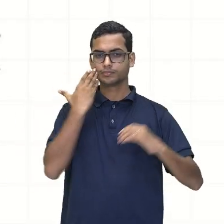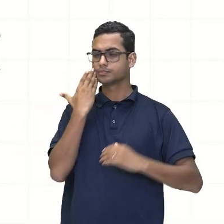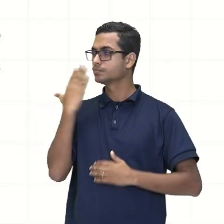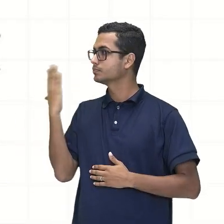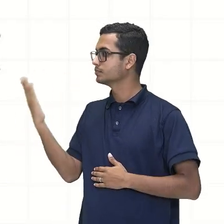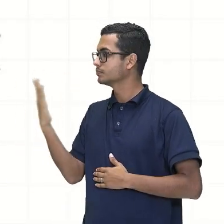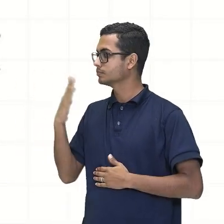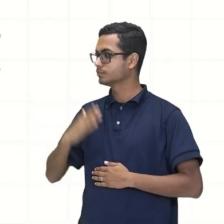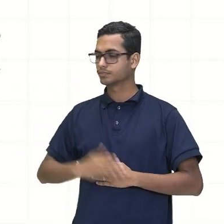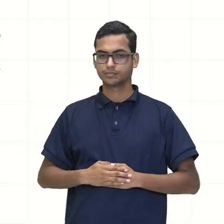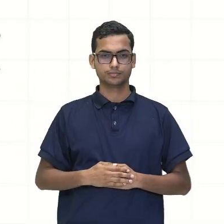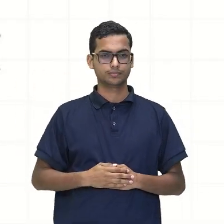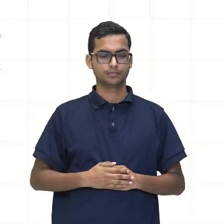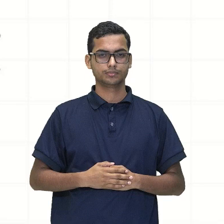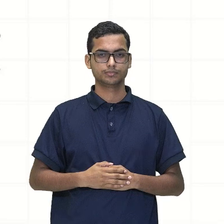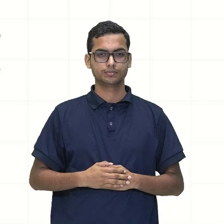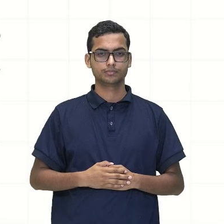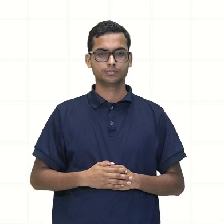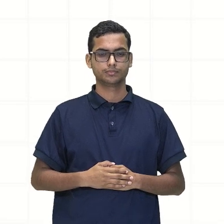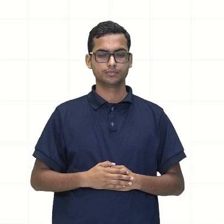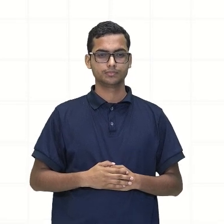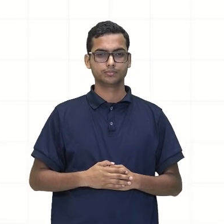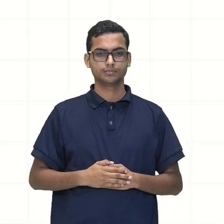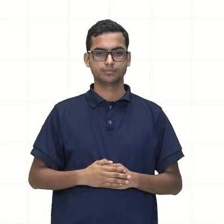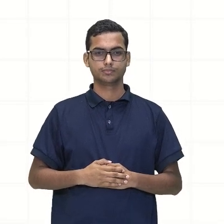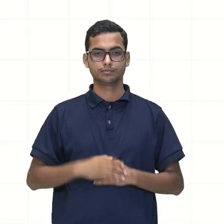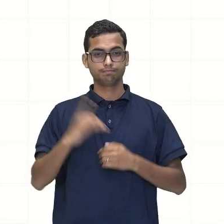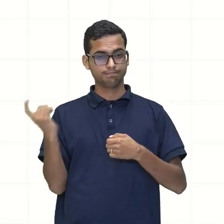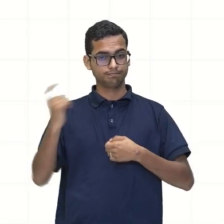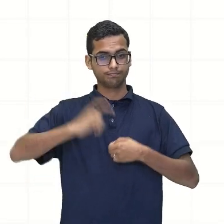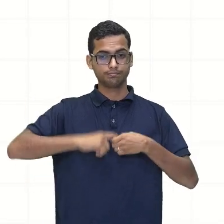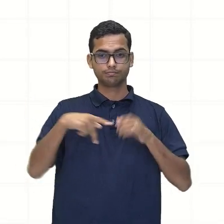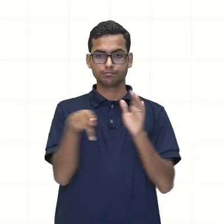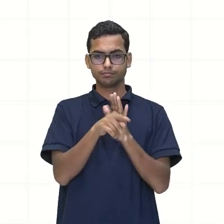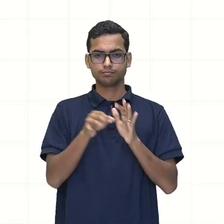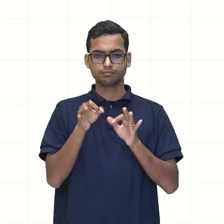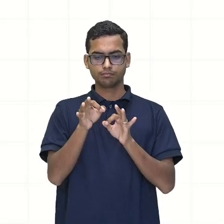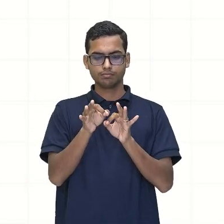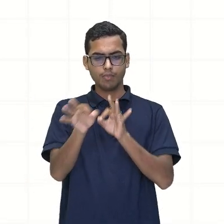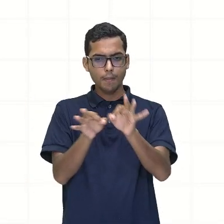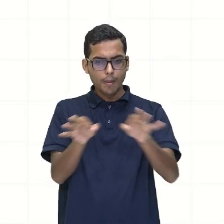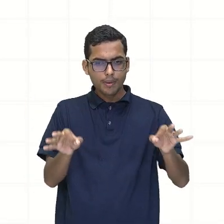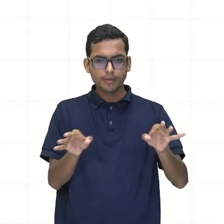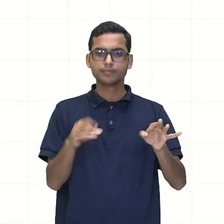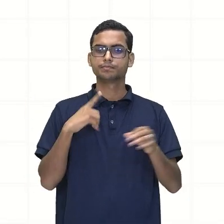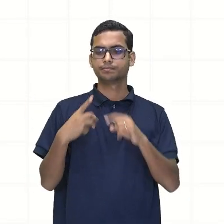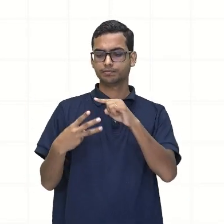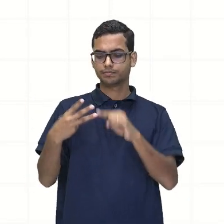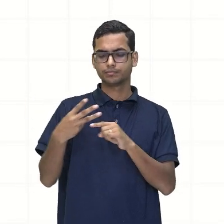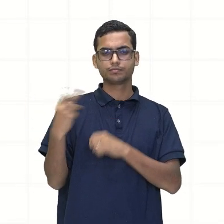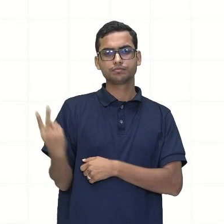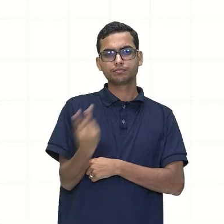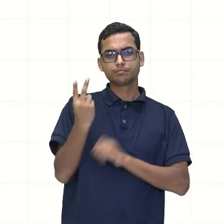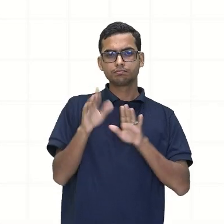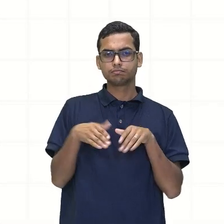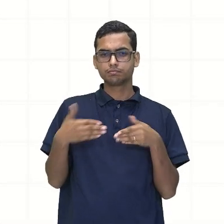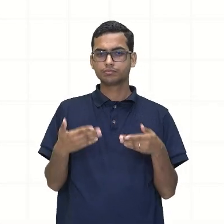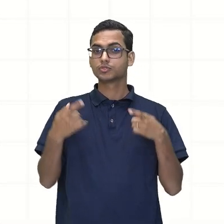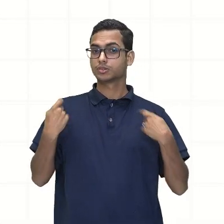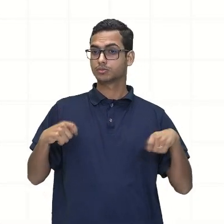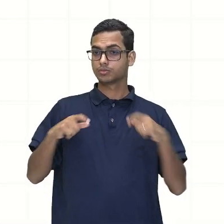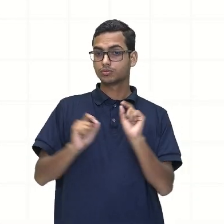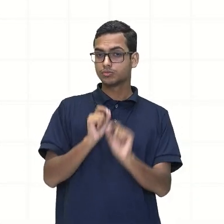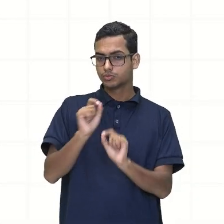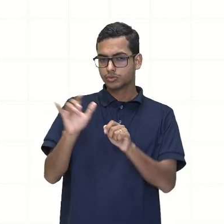o número 0. Então, vamos voltar aqui nas fichas, vamos ver quais são os valores que a gente tem. Olha o que a gente precisa